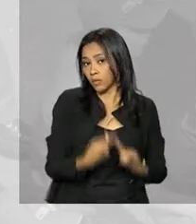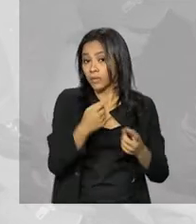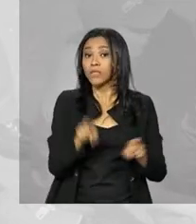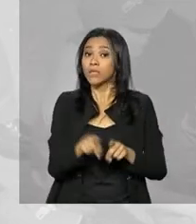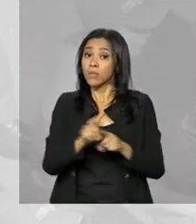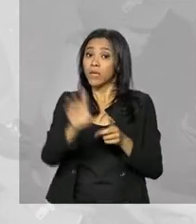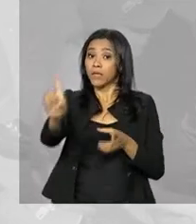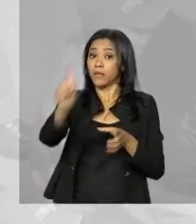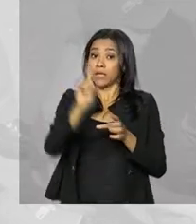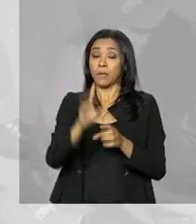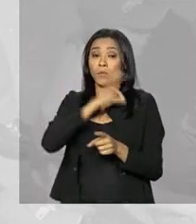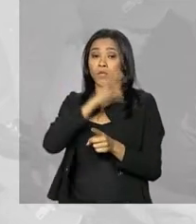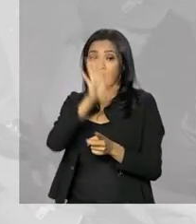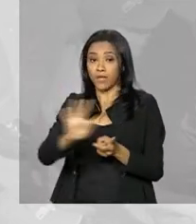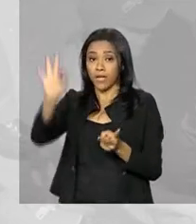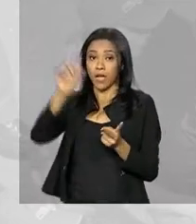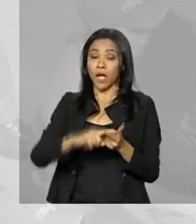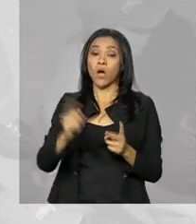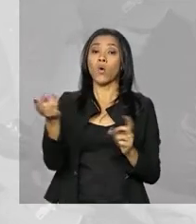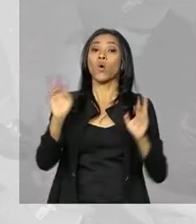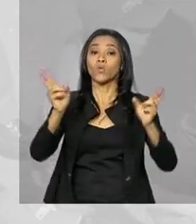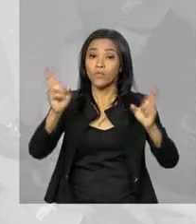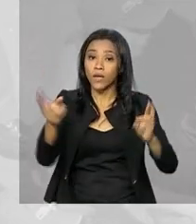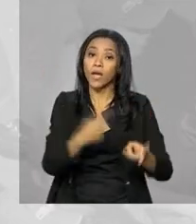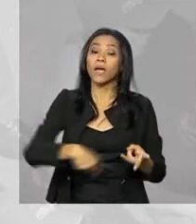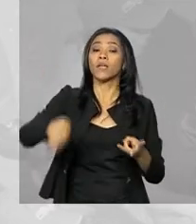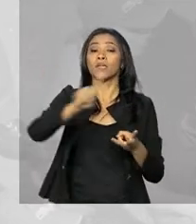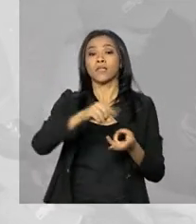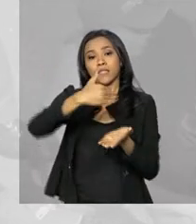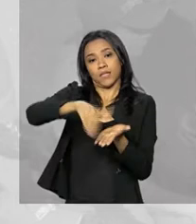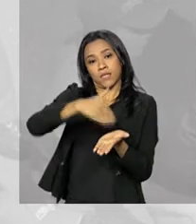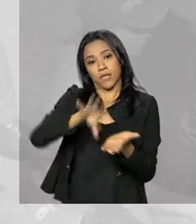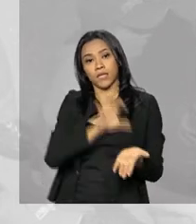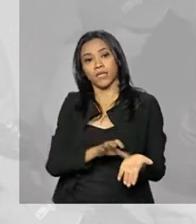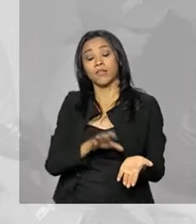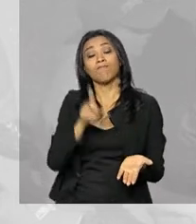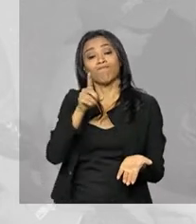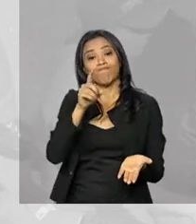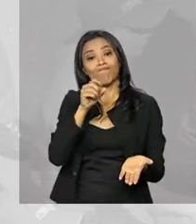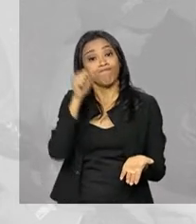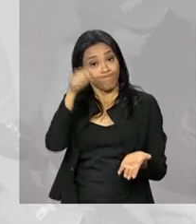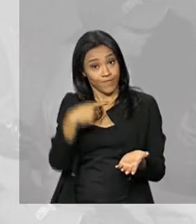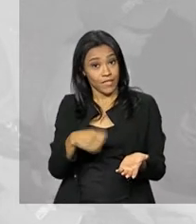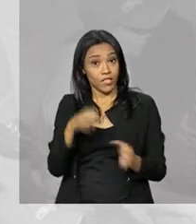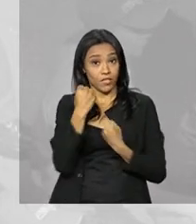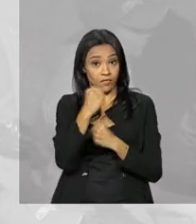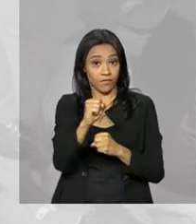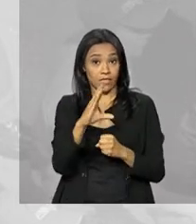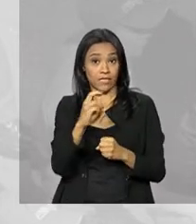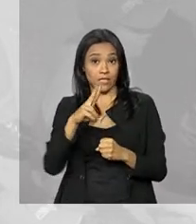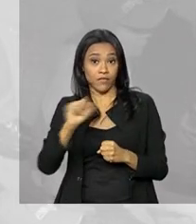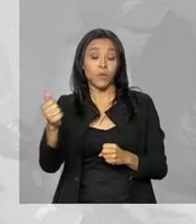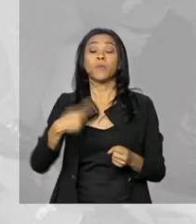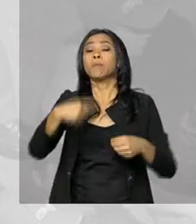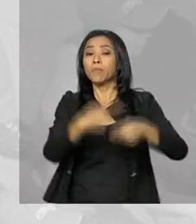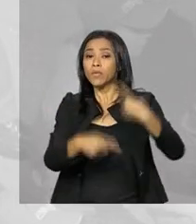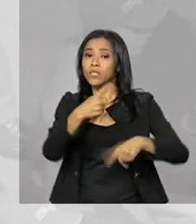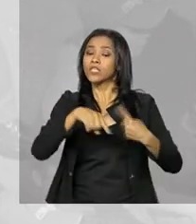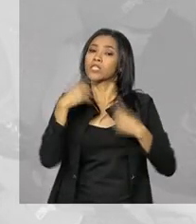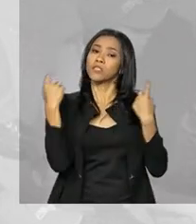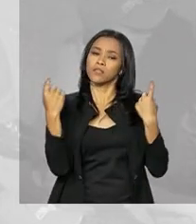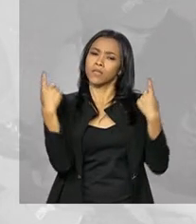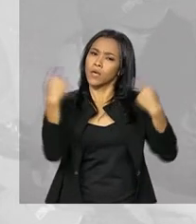integrantes das Polícias Federal e Rodoviária Federal, das Secretarias Nacionais de Defesa Civil e de Política sobre Drogas, e do